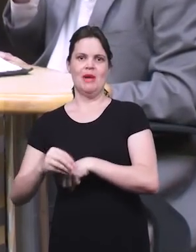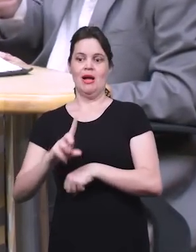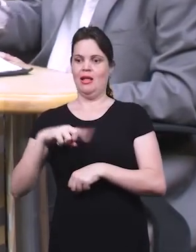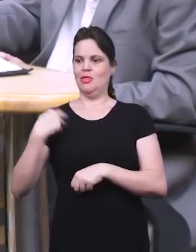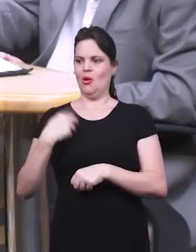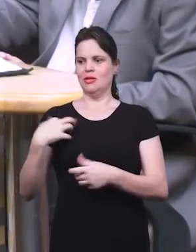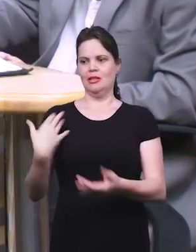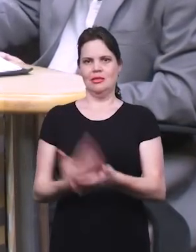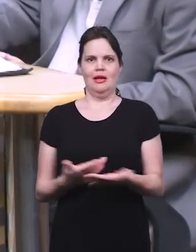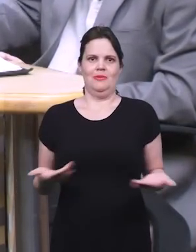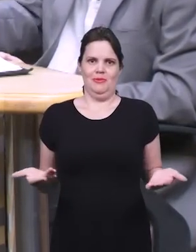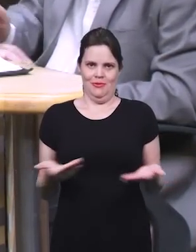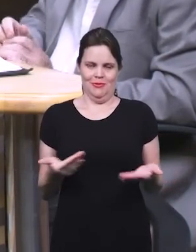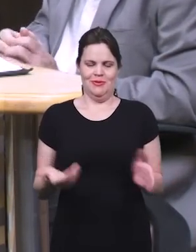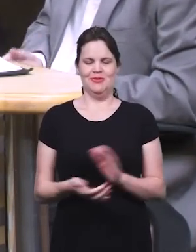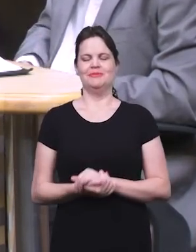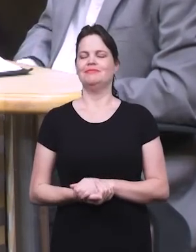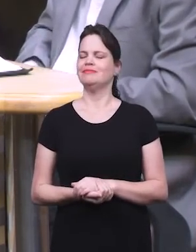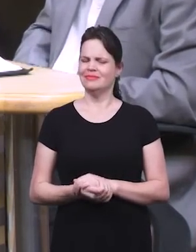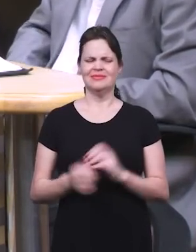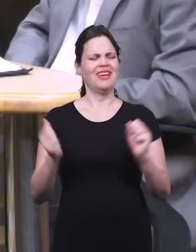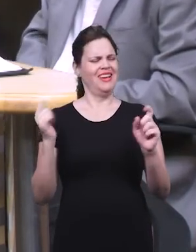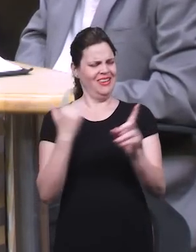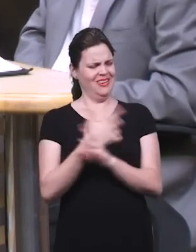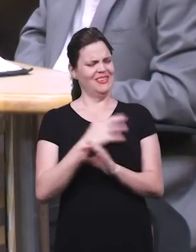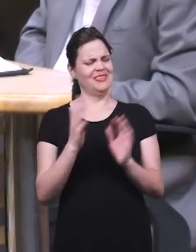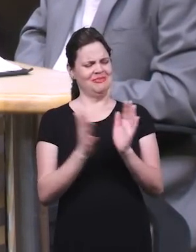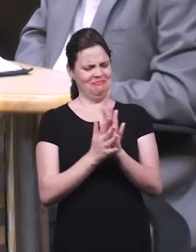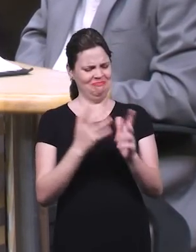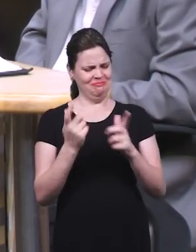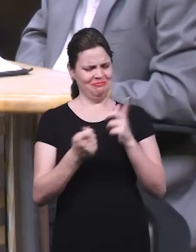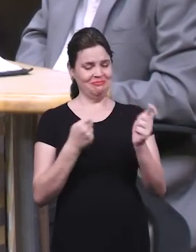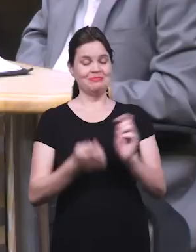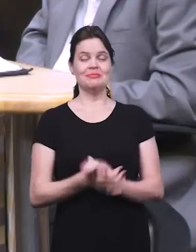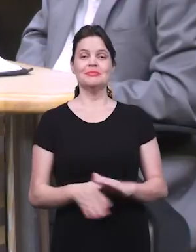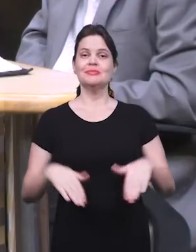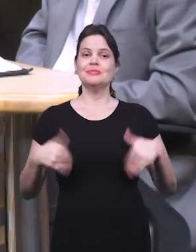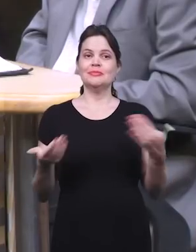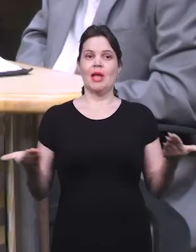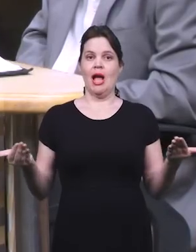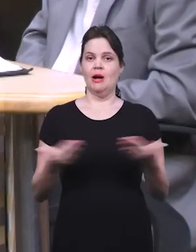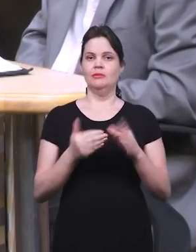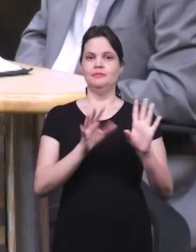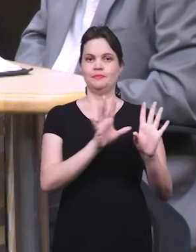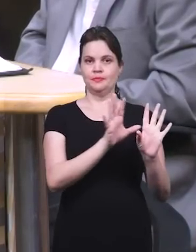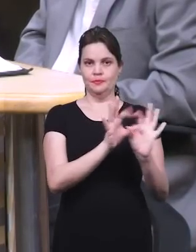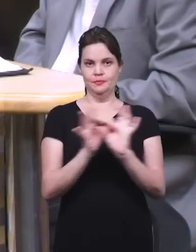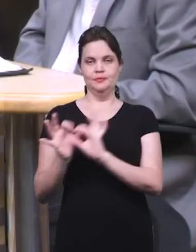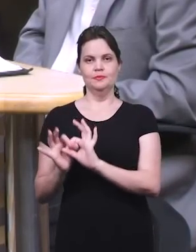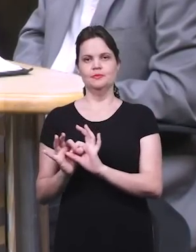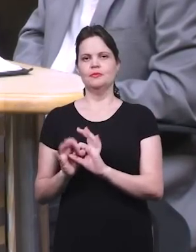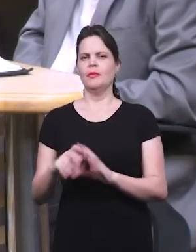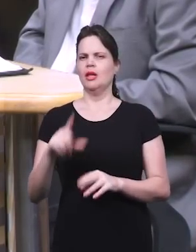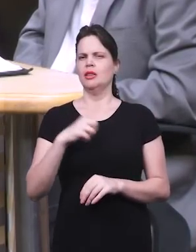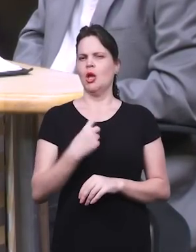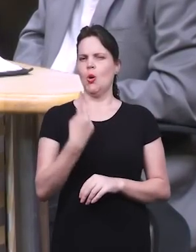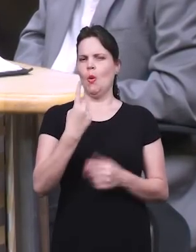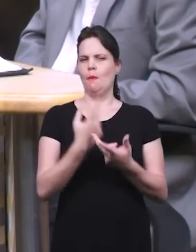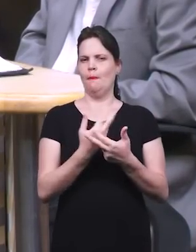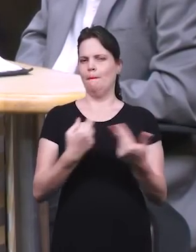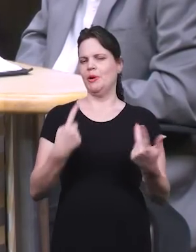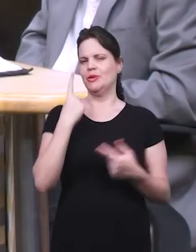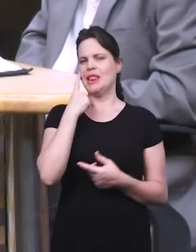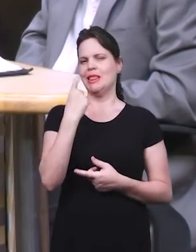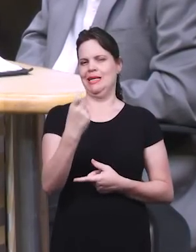Eu queria nesse contexto que o Fernando abordou aqui, chamar a atenção